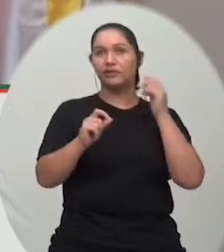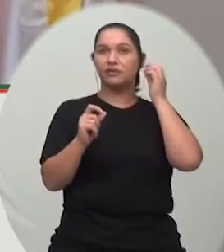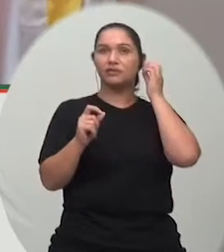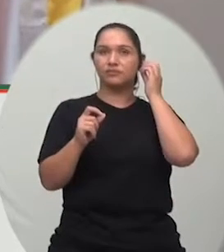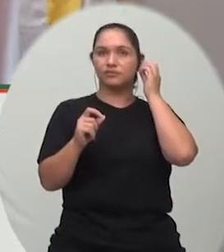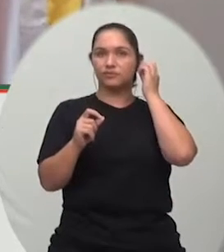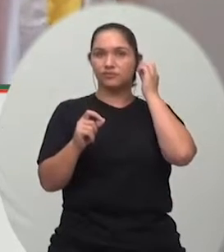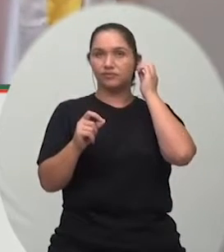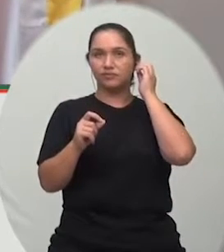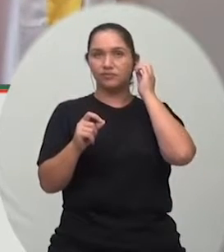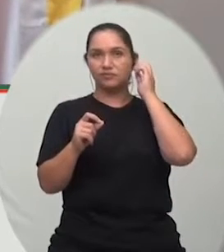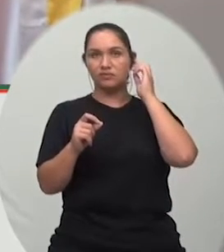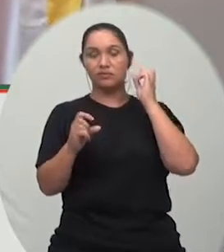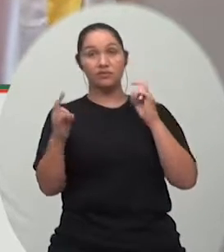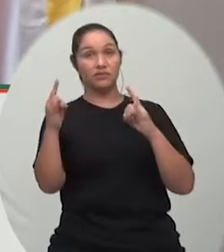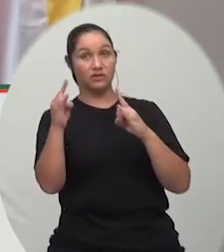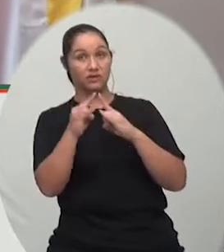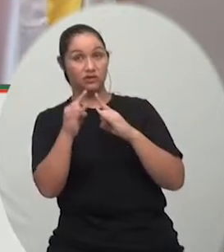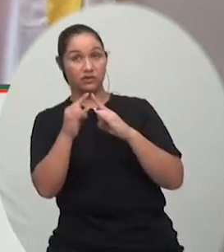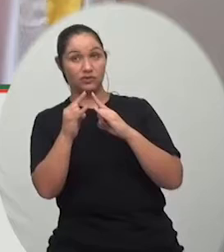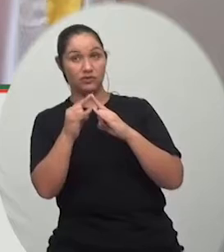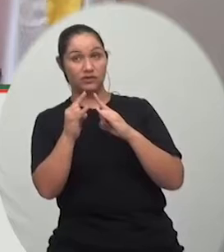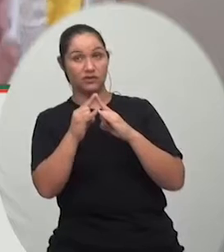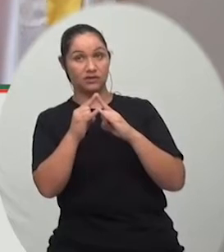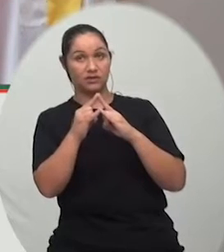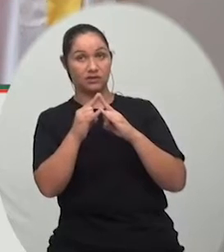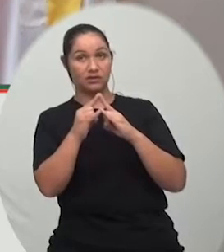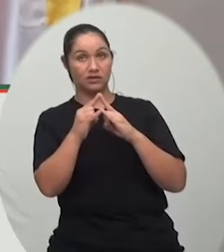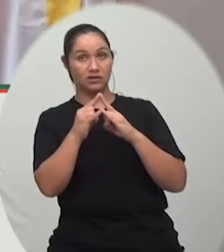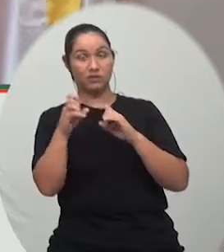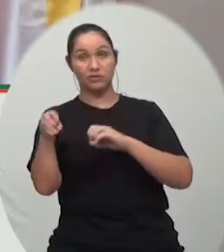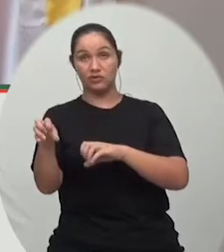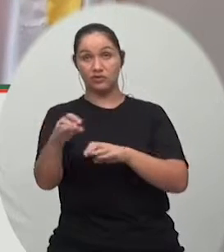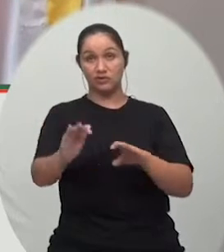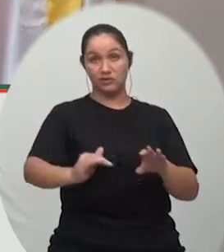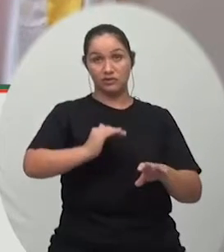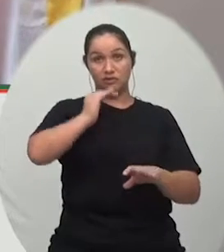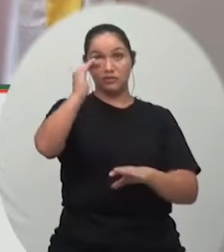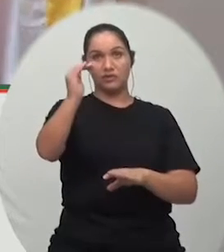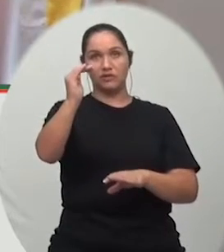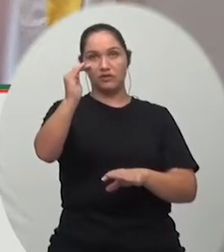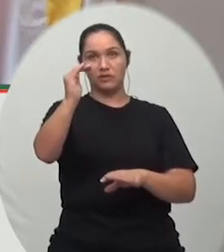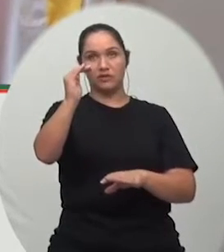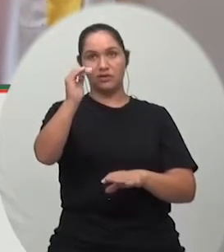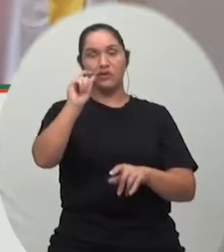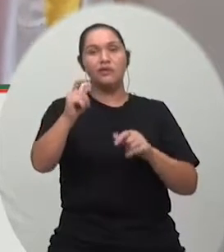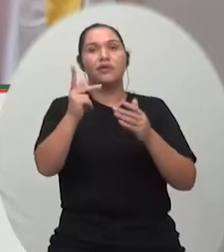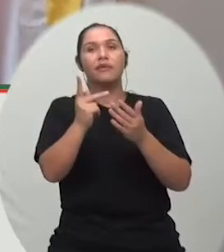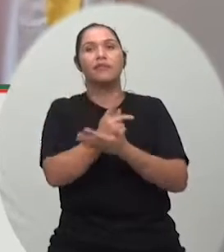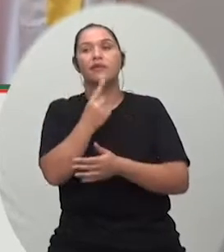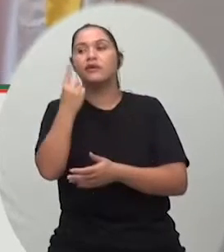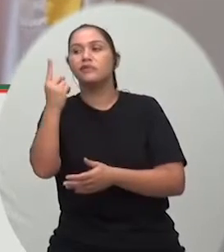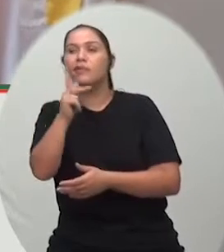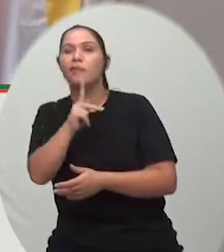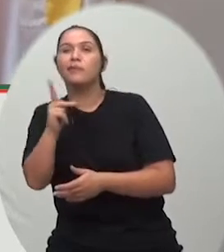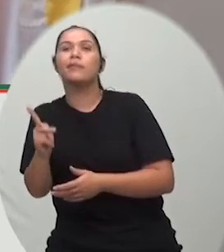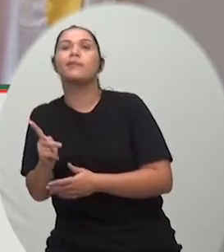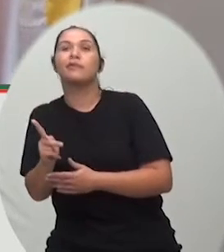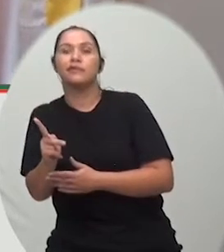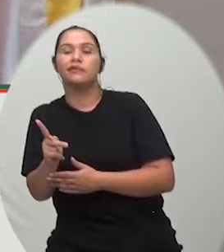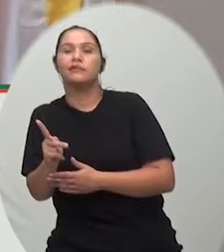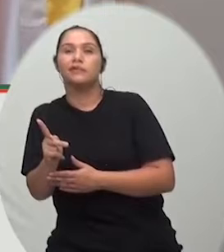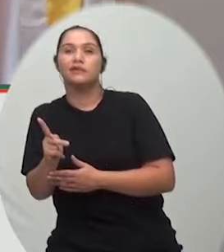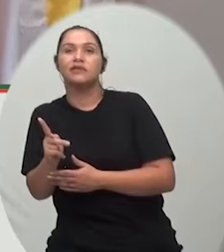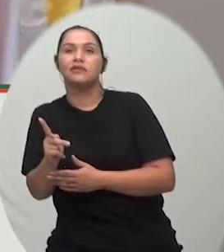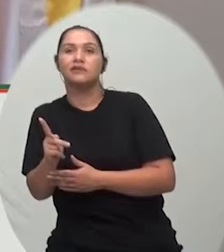de reitoria, o voto de um professor equivale ao voto de 15, 20 alunos. Na situação da UNESC,